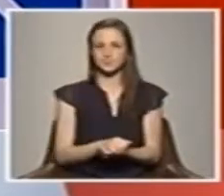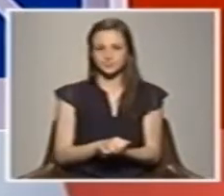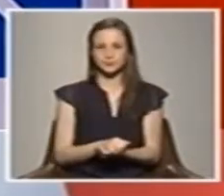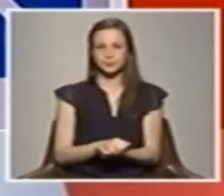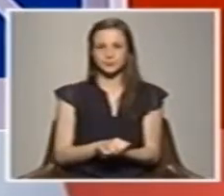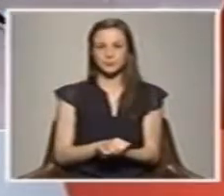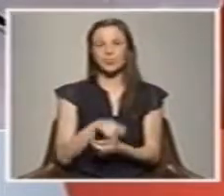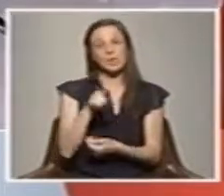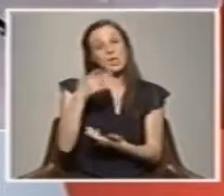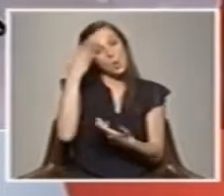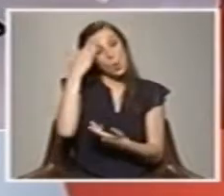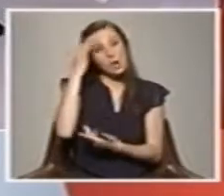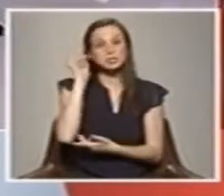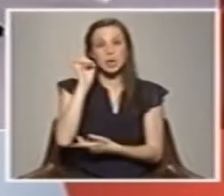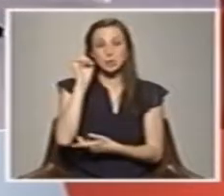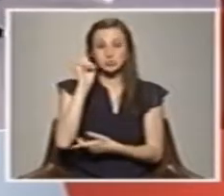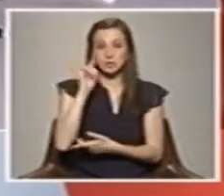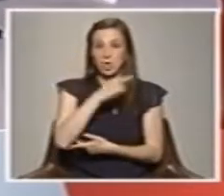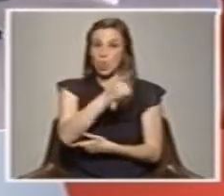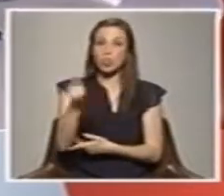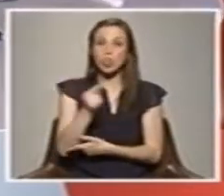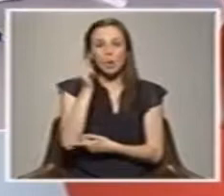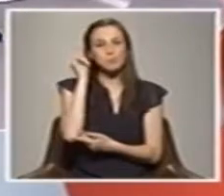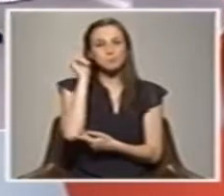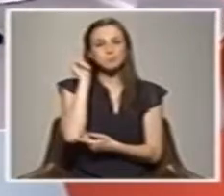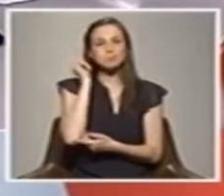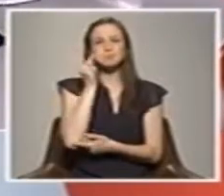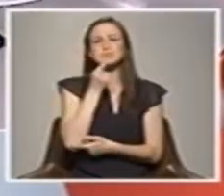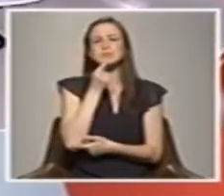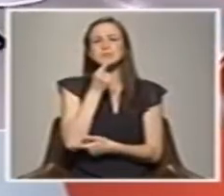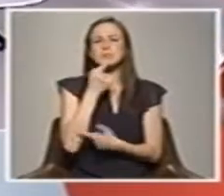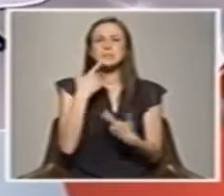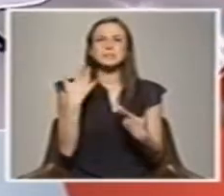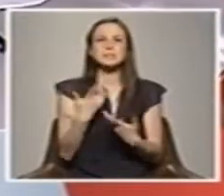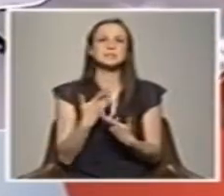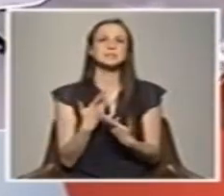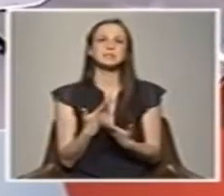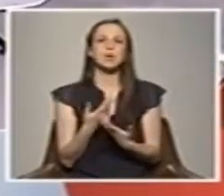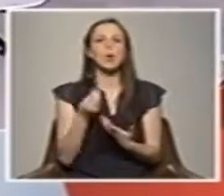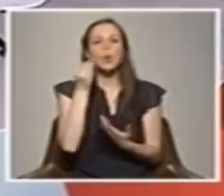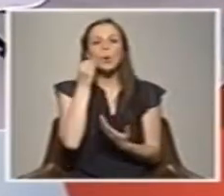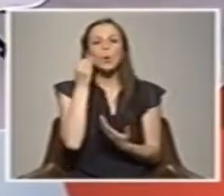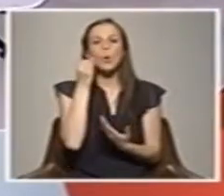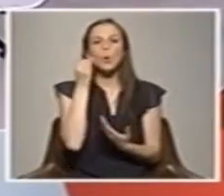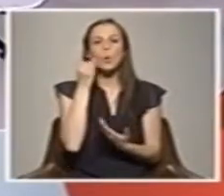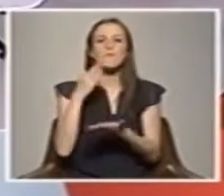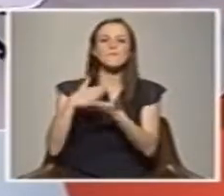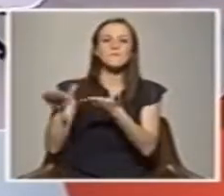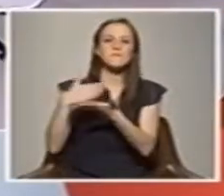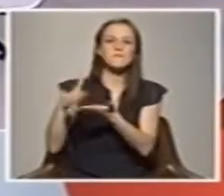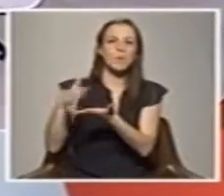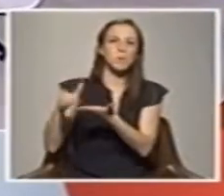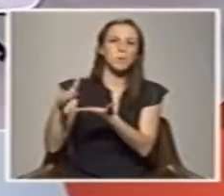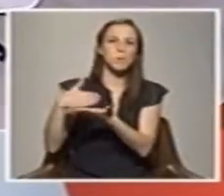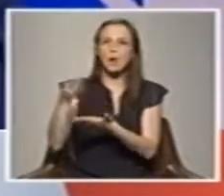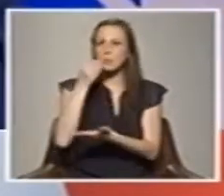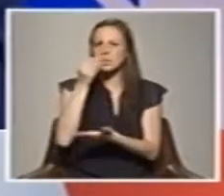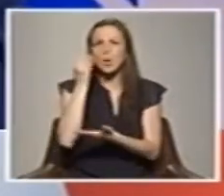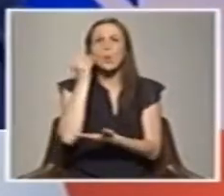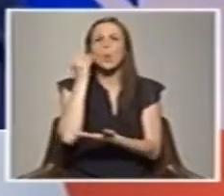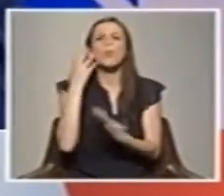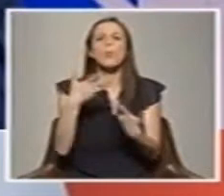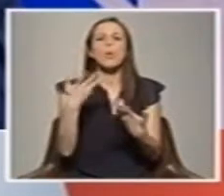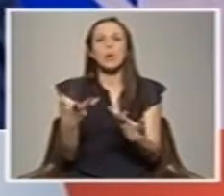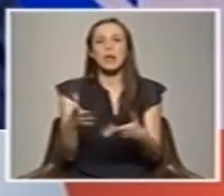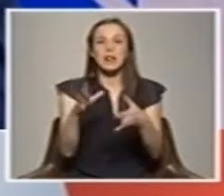que é muito importante nós percebermos exatamente onde é que acontece o fenómeno do desperdício alimentar, na sua relação,